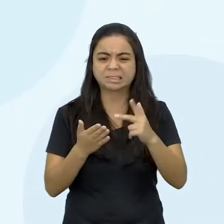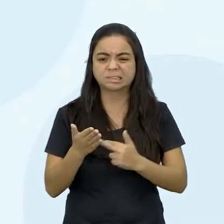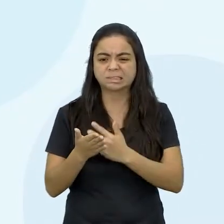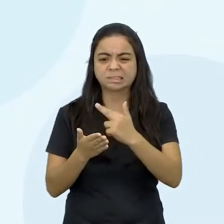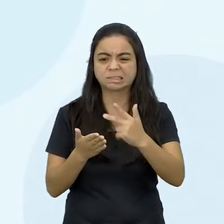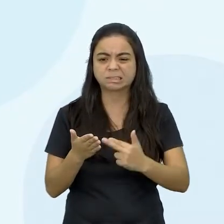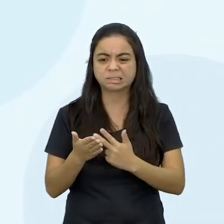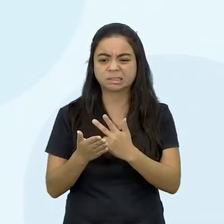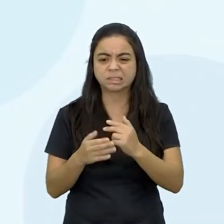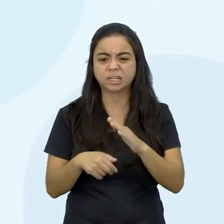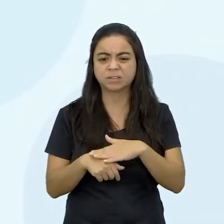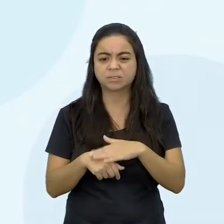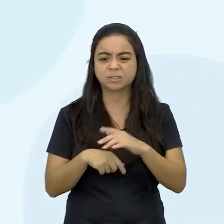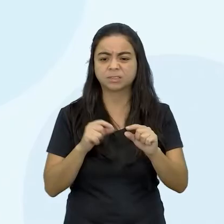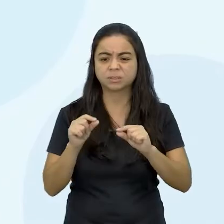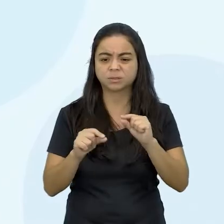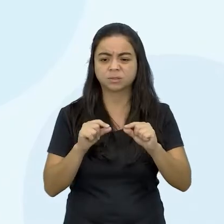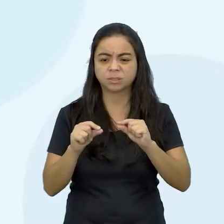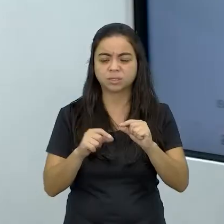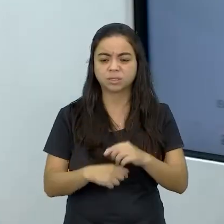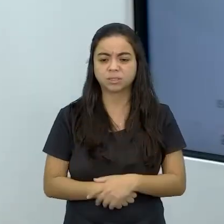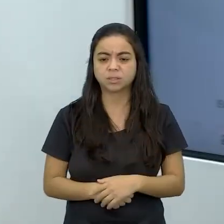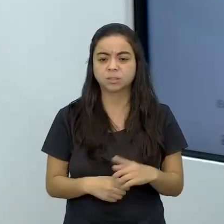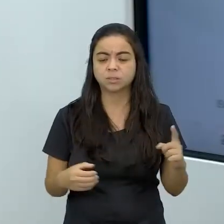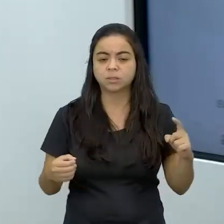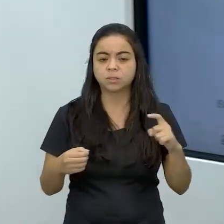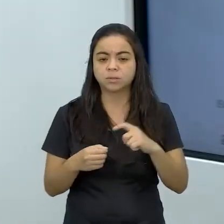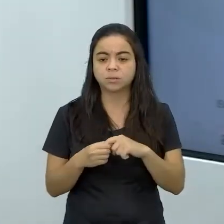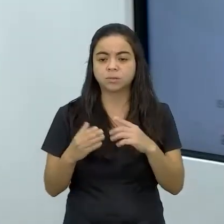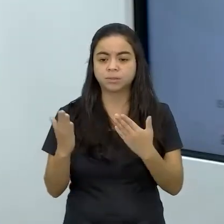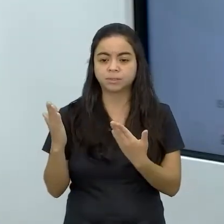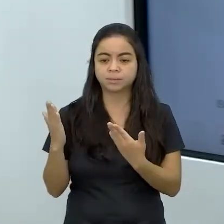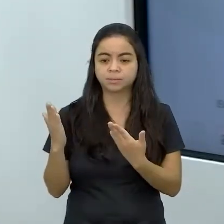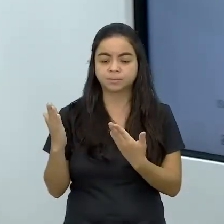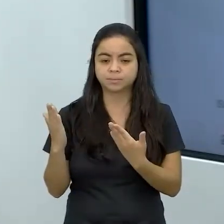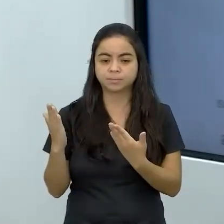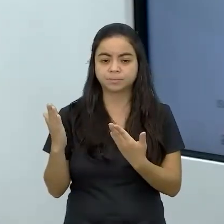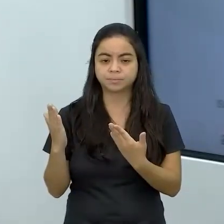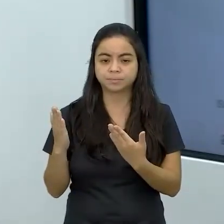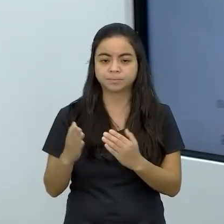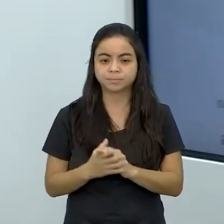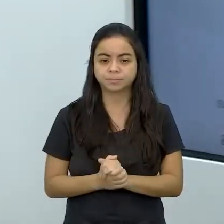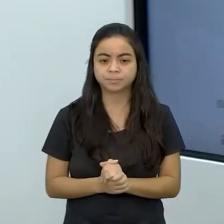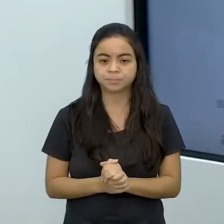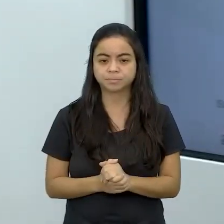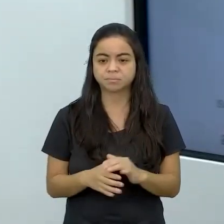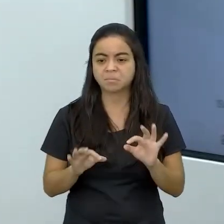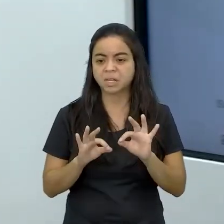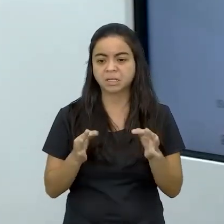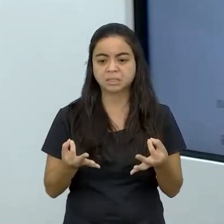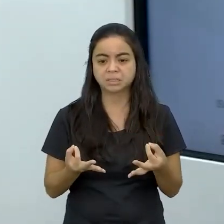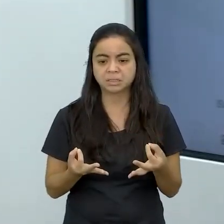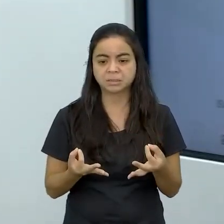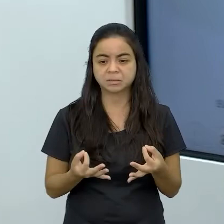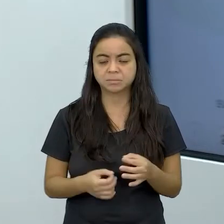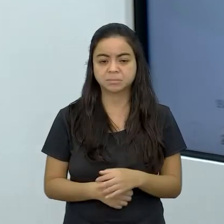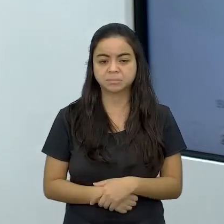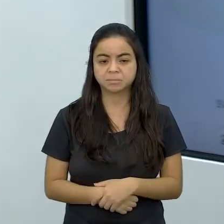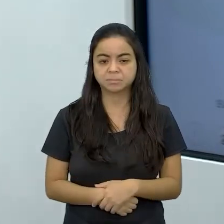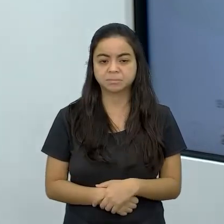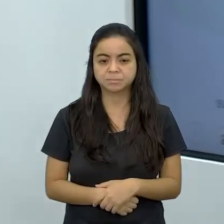isso aqui sabe que eu vou fazer eu já vou voltar para você aí um circuito simplificado